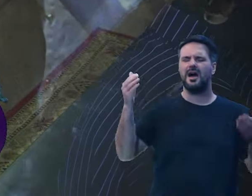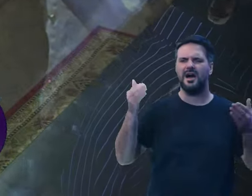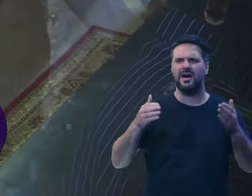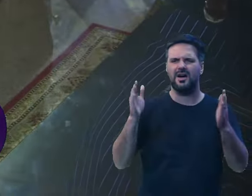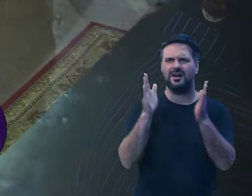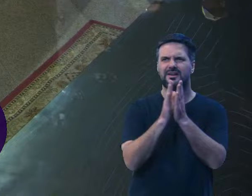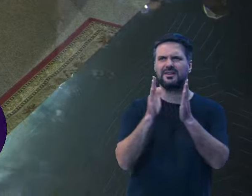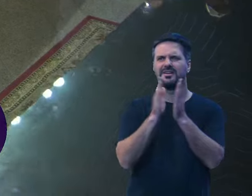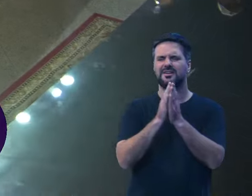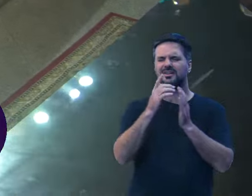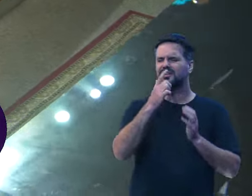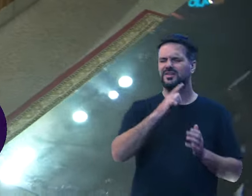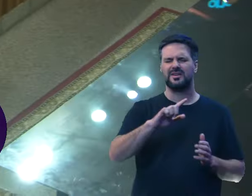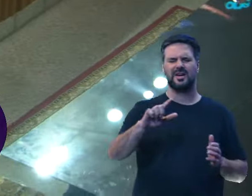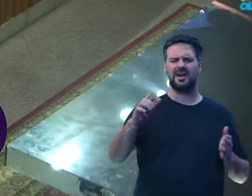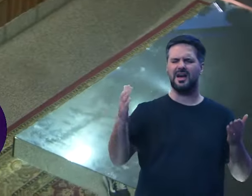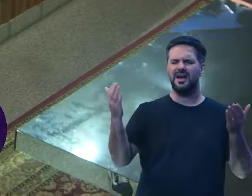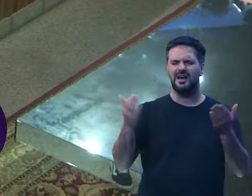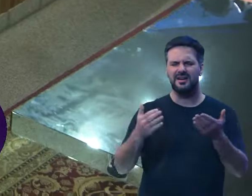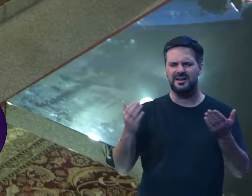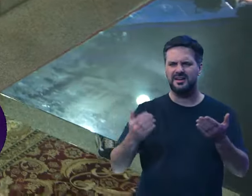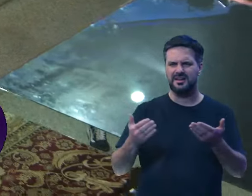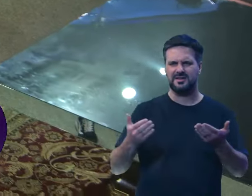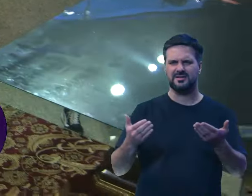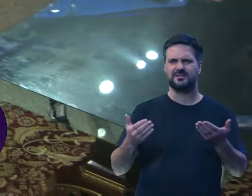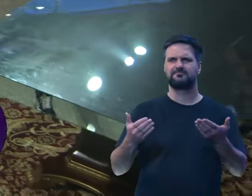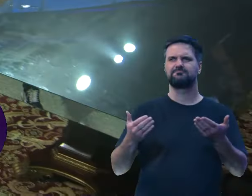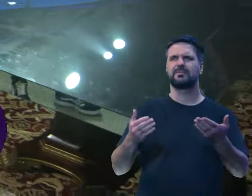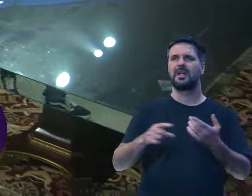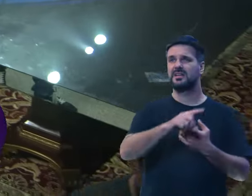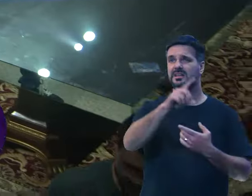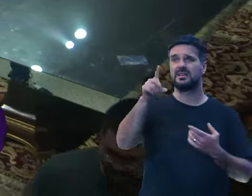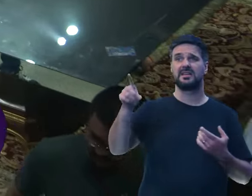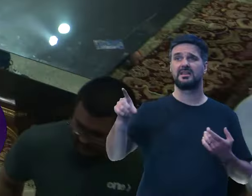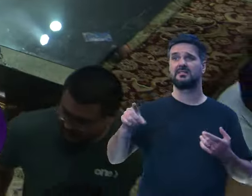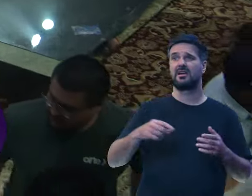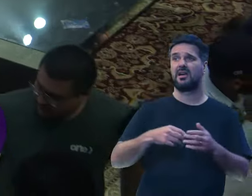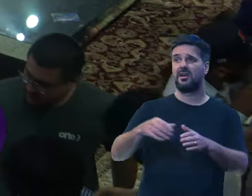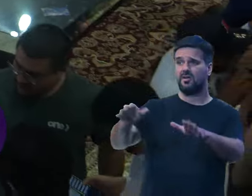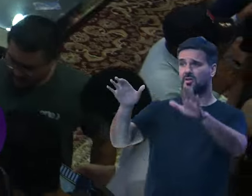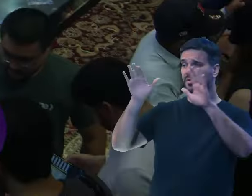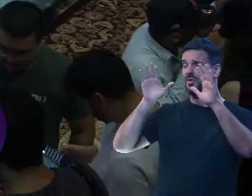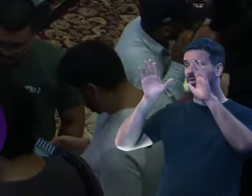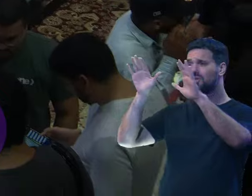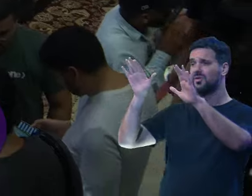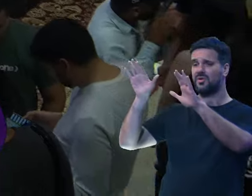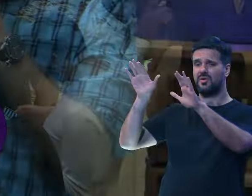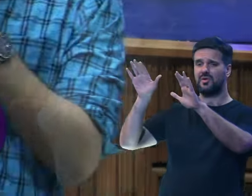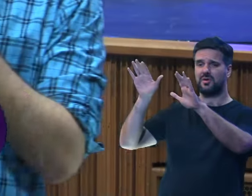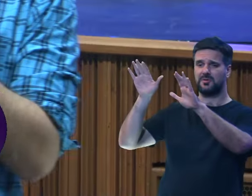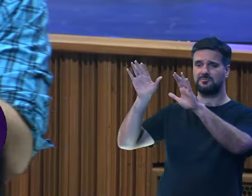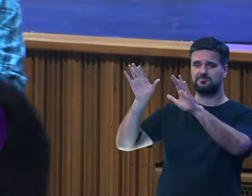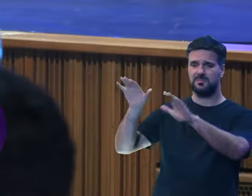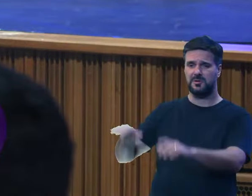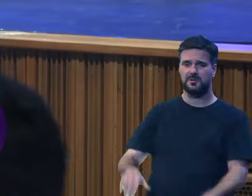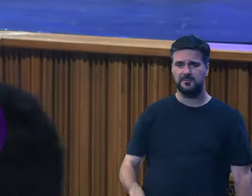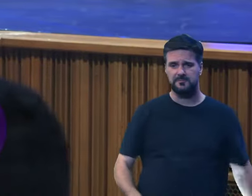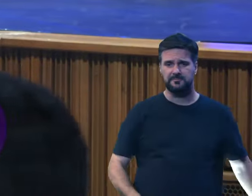Orar agora mais uma vez. Eu quero convidar você que está aí no seu lugar, estenda a tua mão para cá.